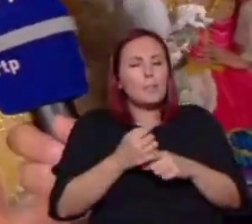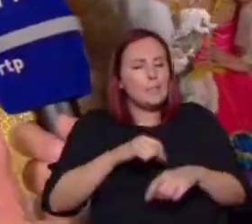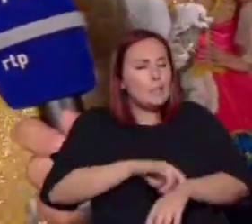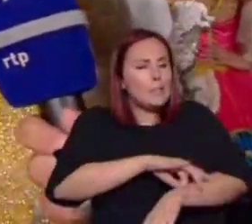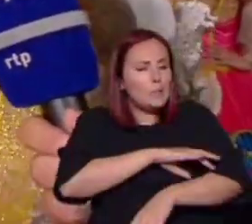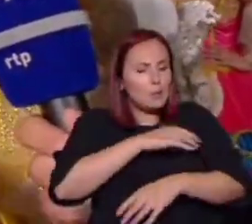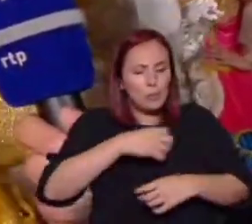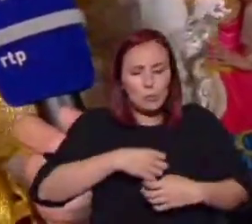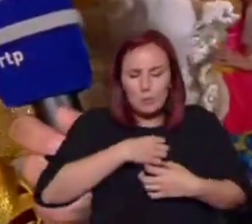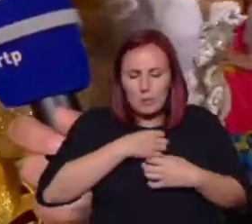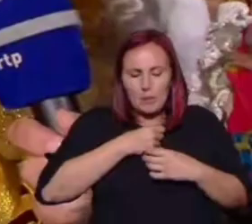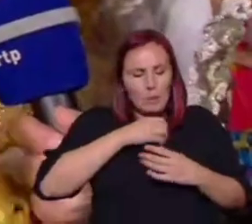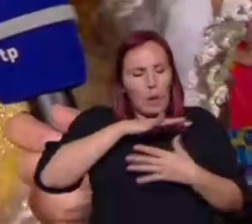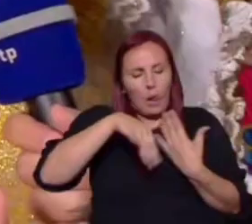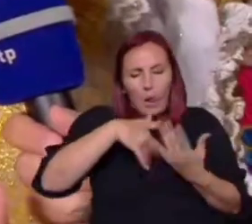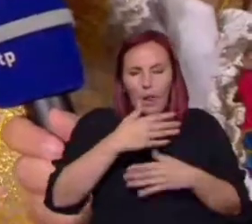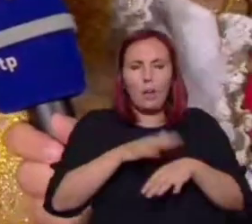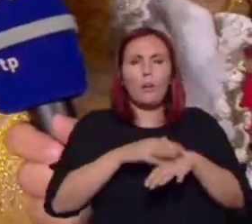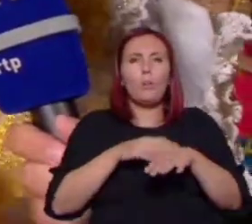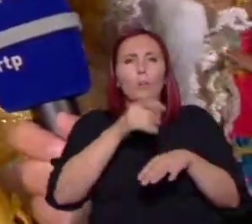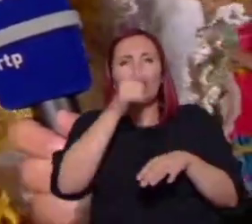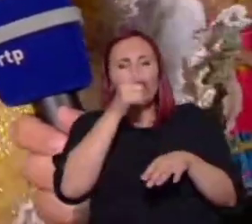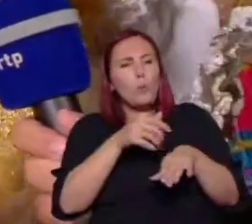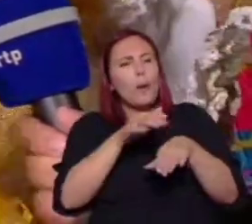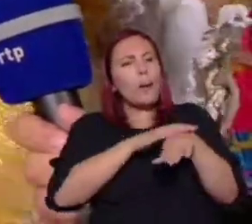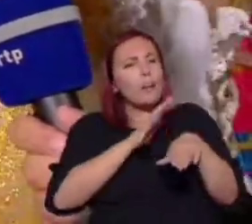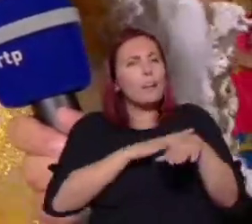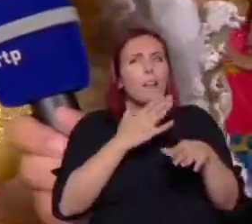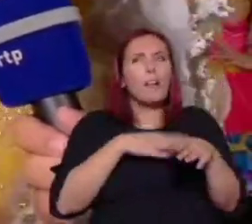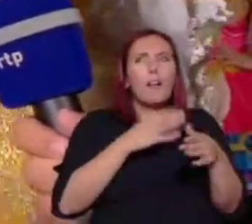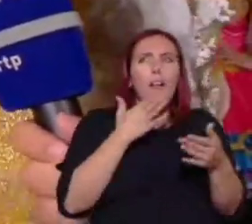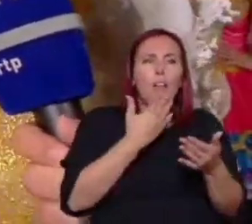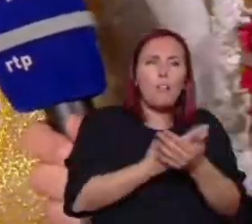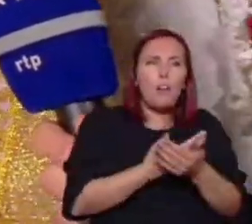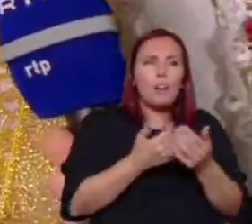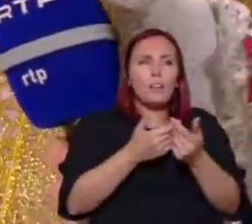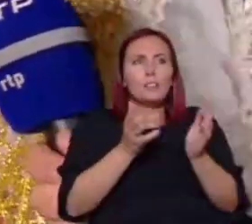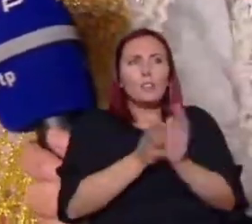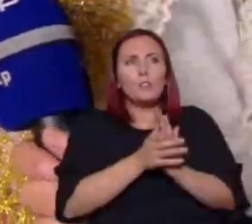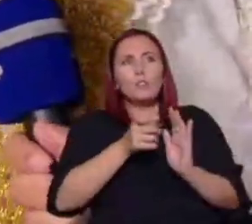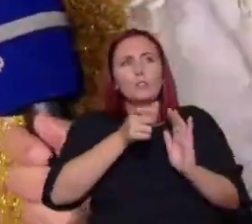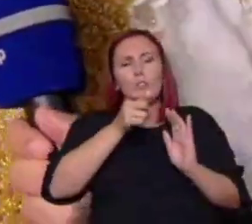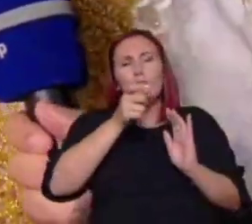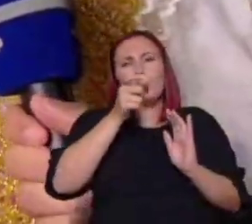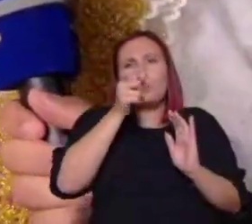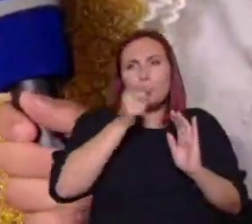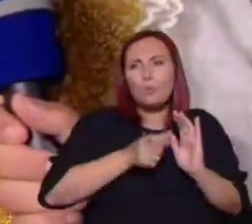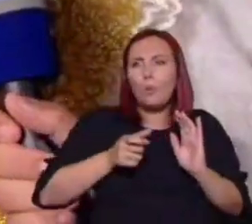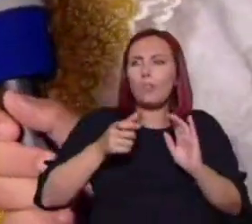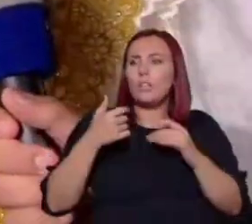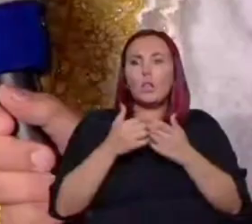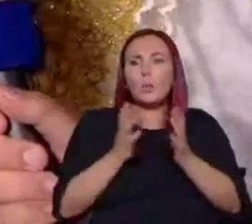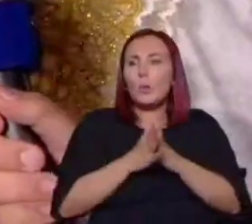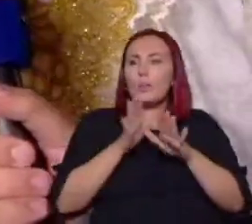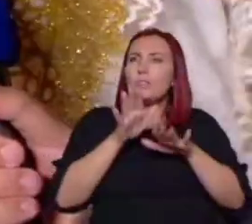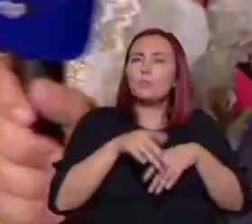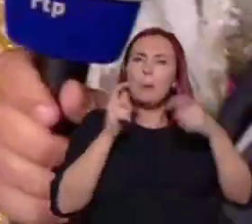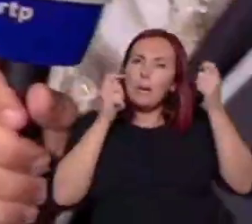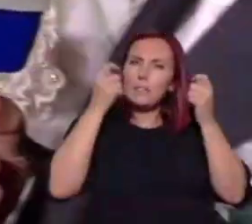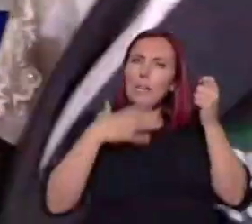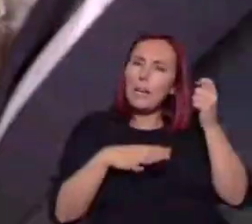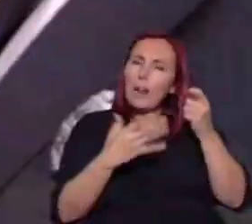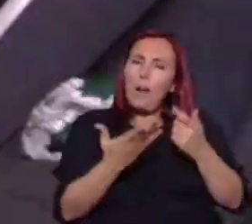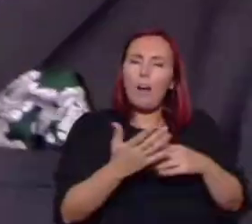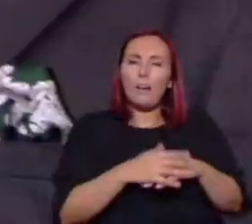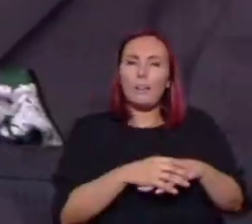das pessoas, o carinho que querem dar aos padrinhos, aos marchantes, a todas as marchas, é uma sensação indescritível. E tu,